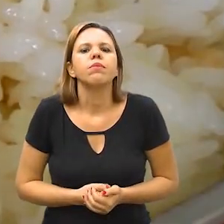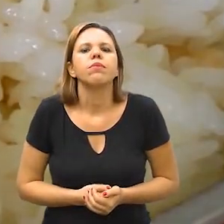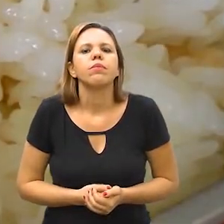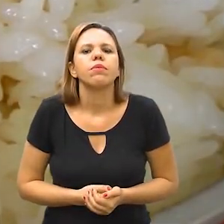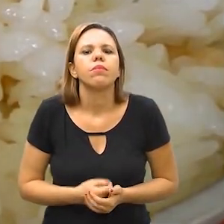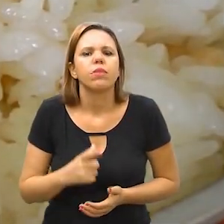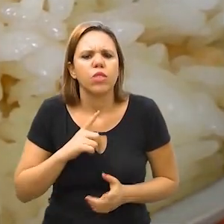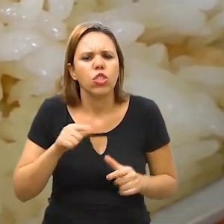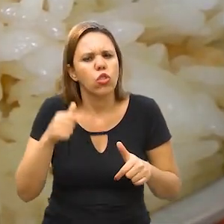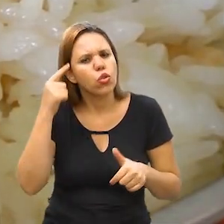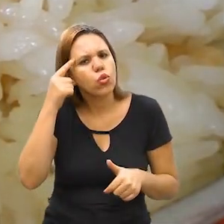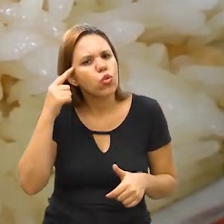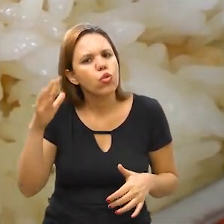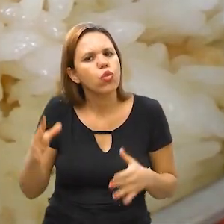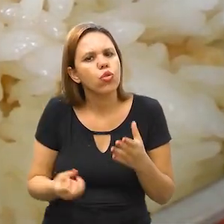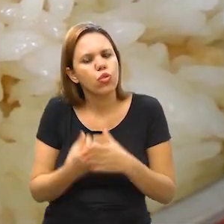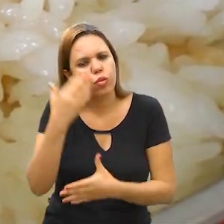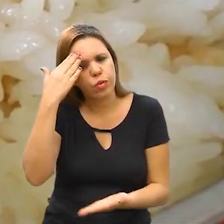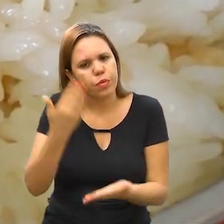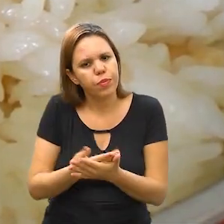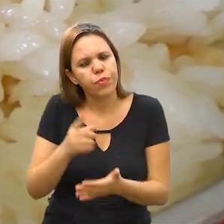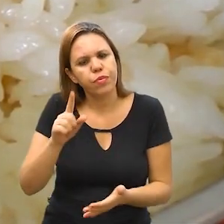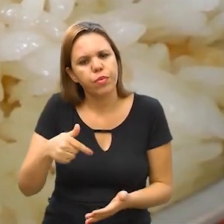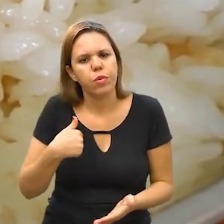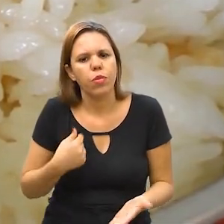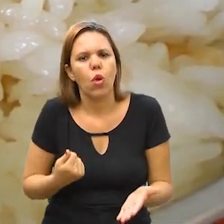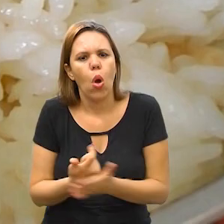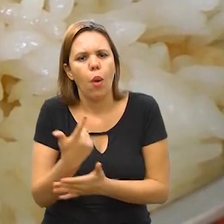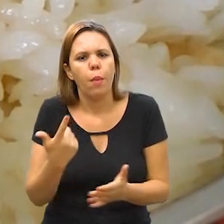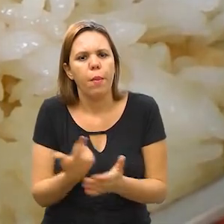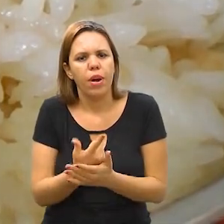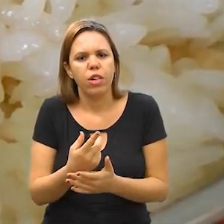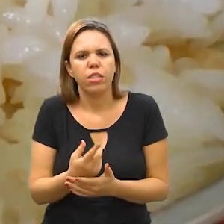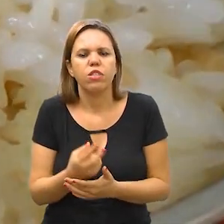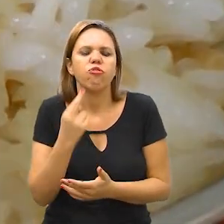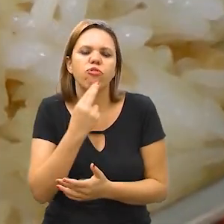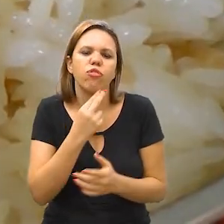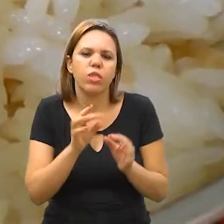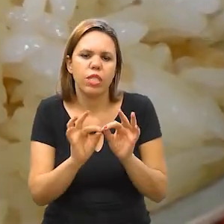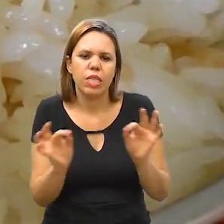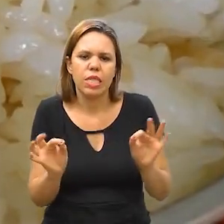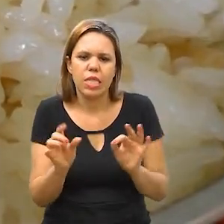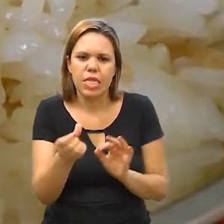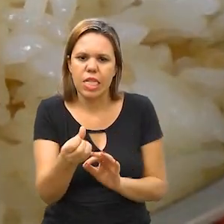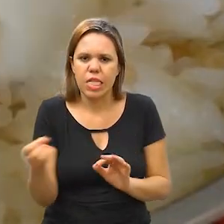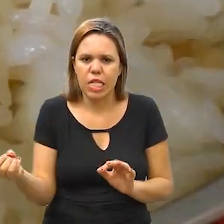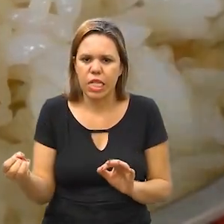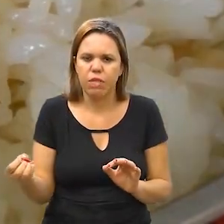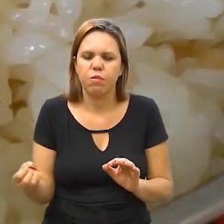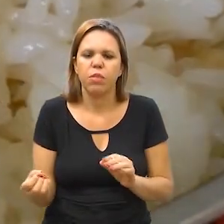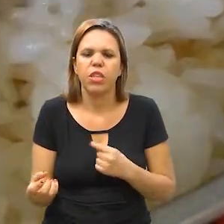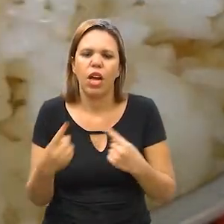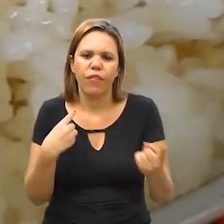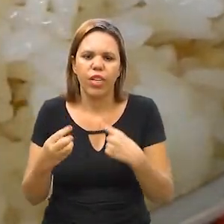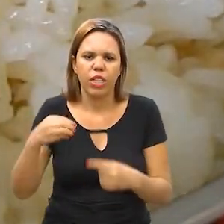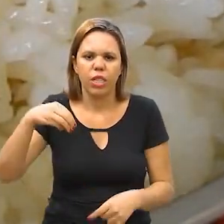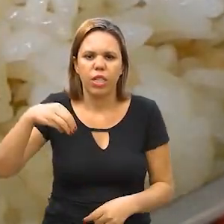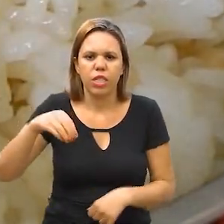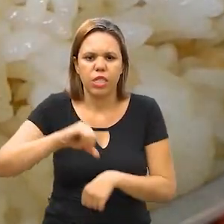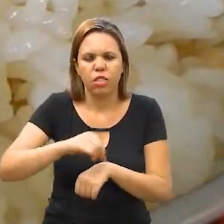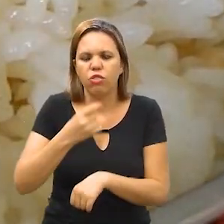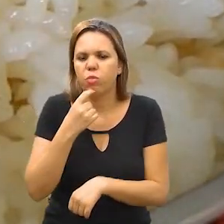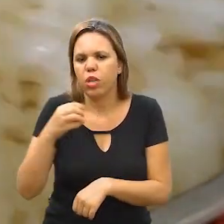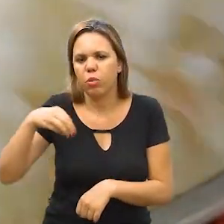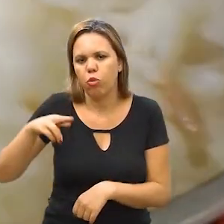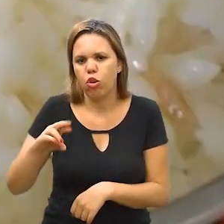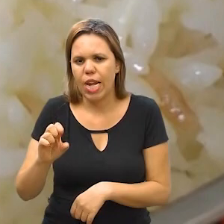tomar esse sonho e acreditar nisso. Eu comprei uma pequena lanchonete de 60 metros quadrados na Moraes Salles. Até então eu